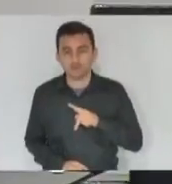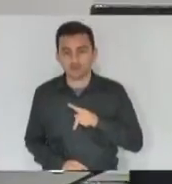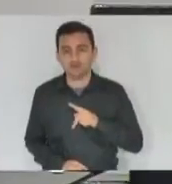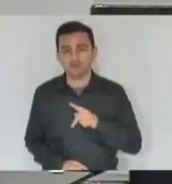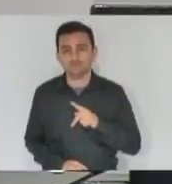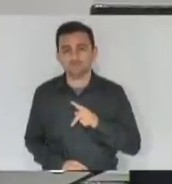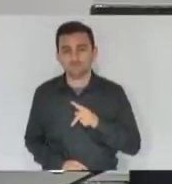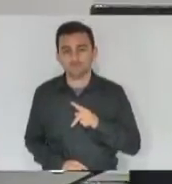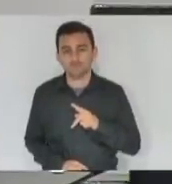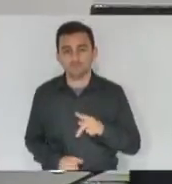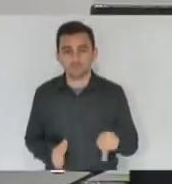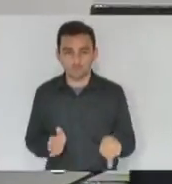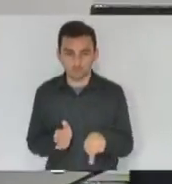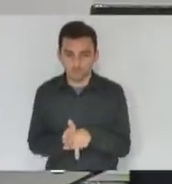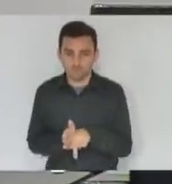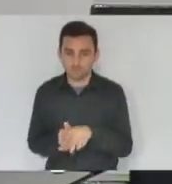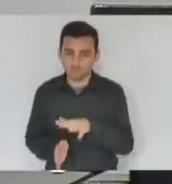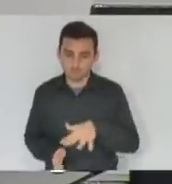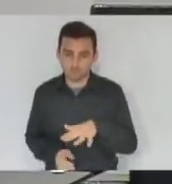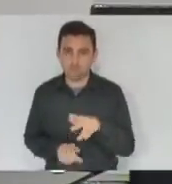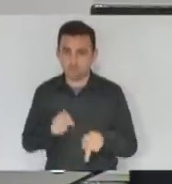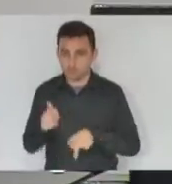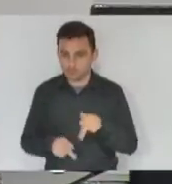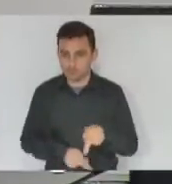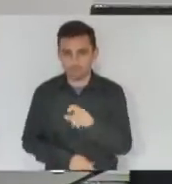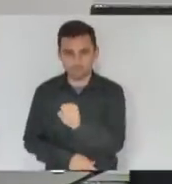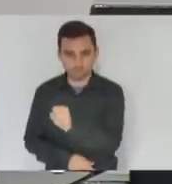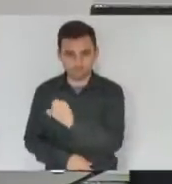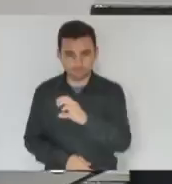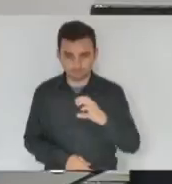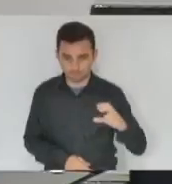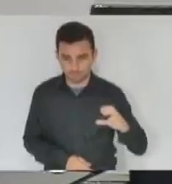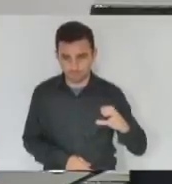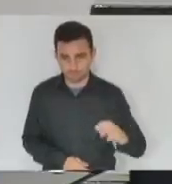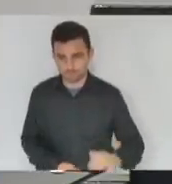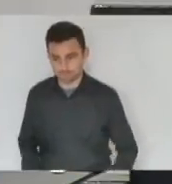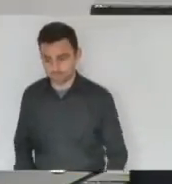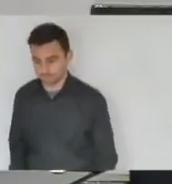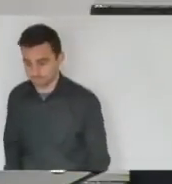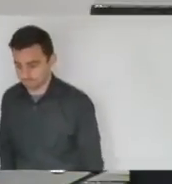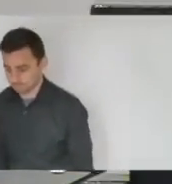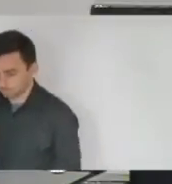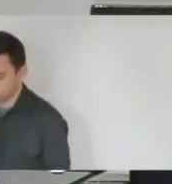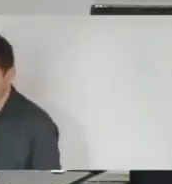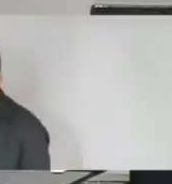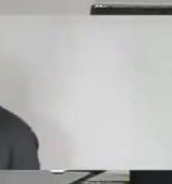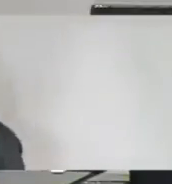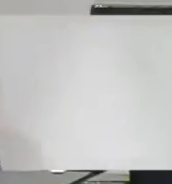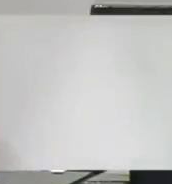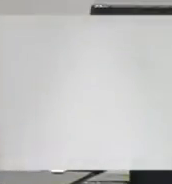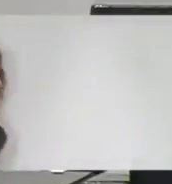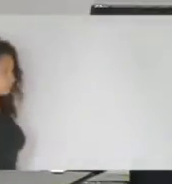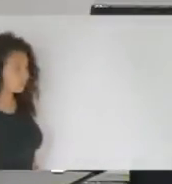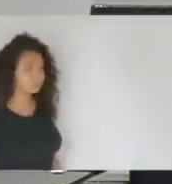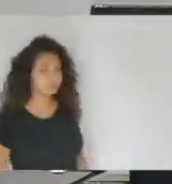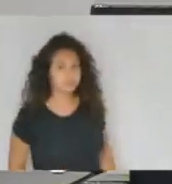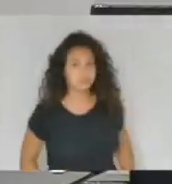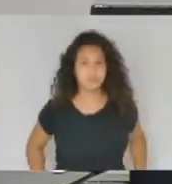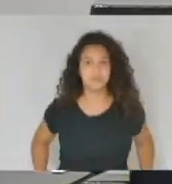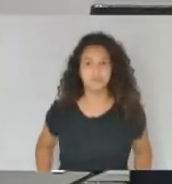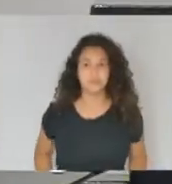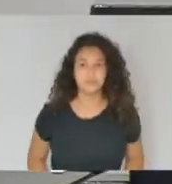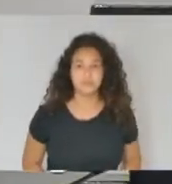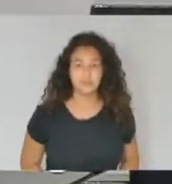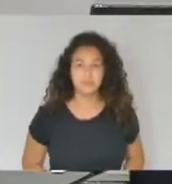prestados aos catarinenses, mas que ainda esta região se ressente de um olhar, né, com